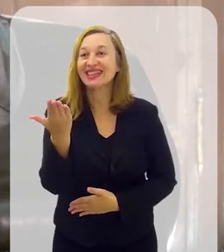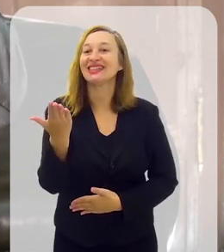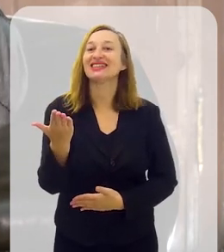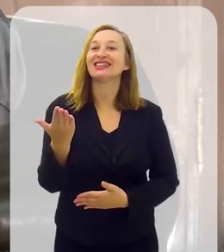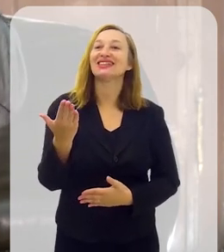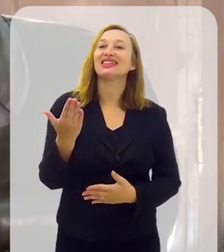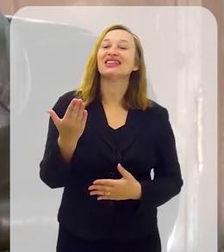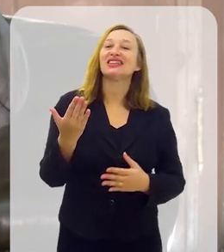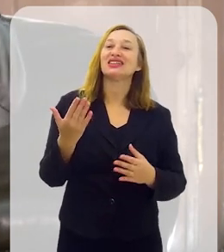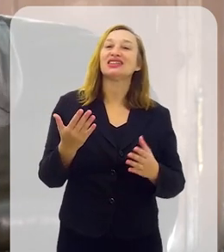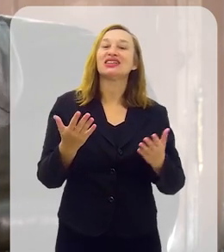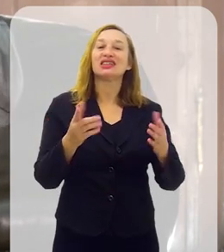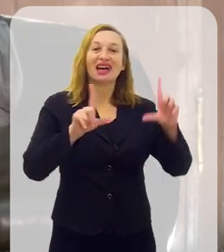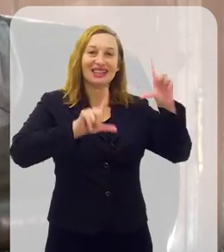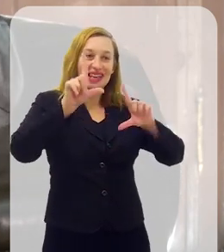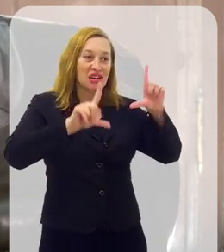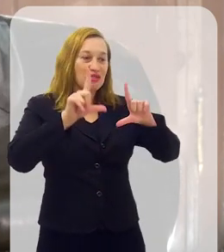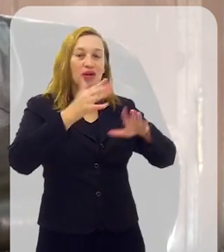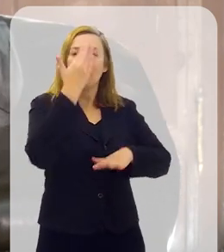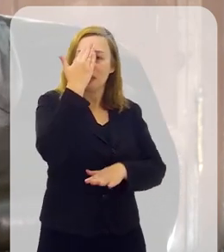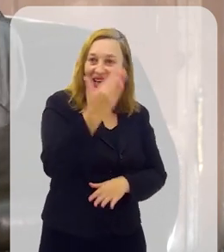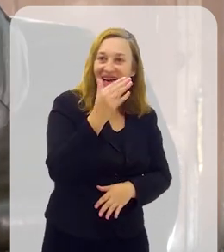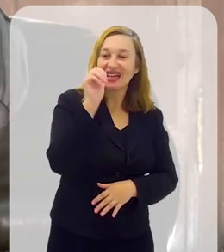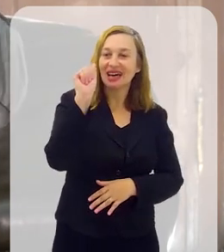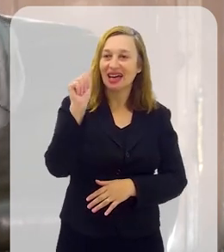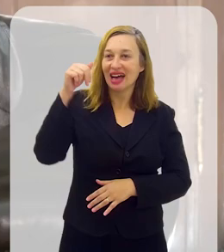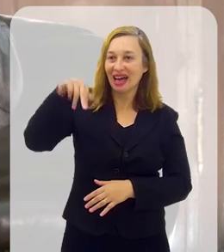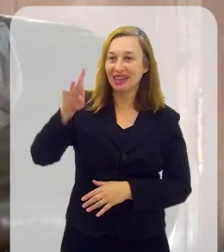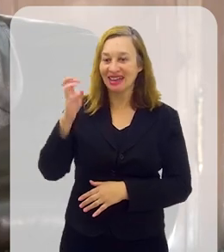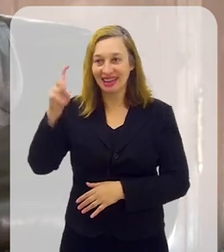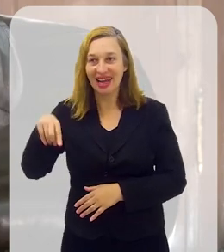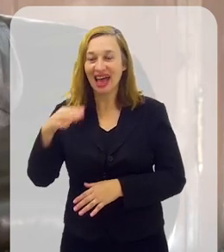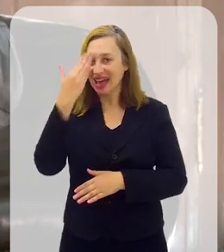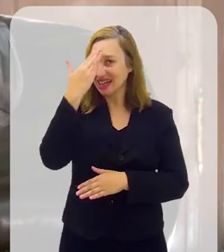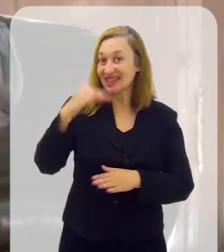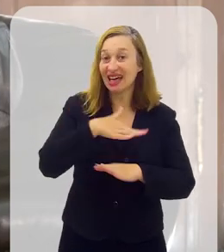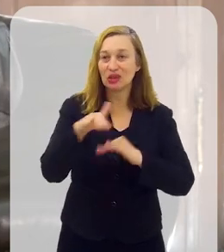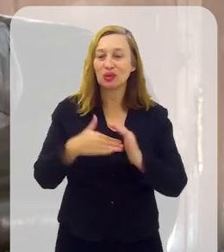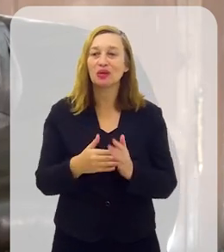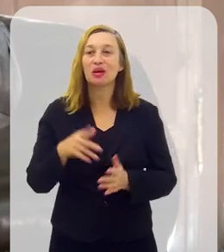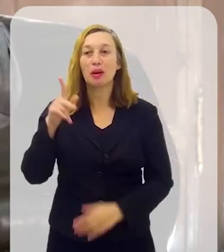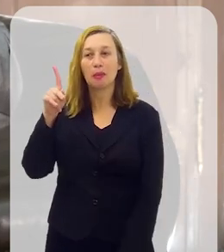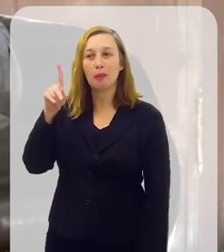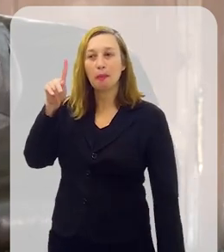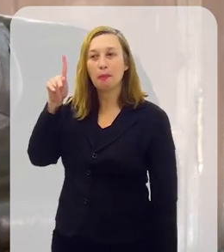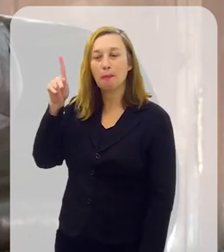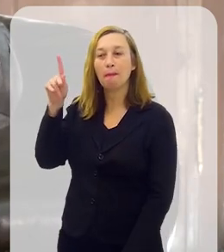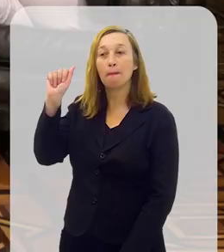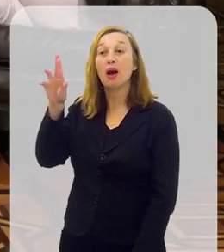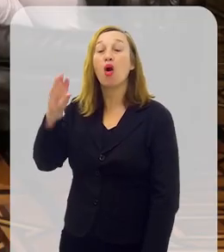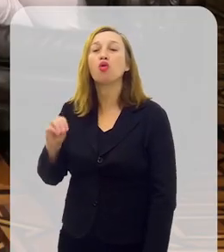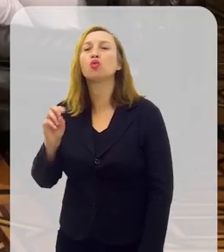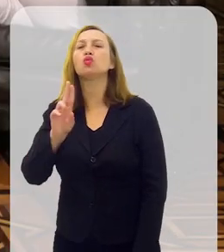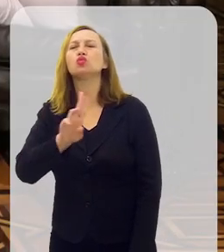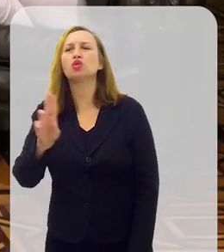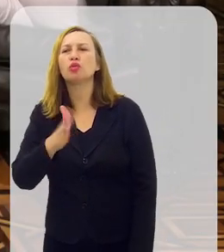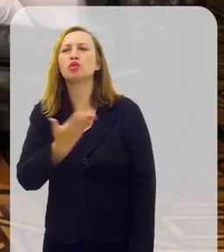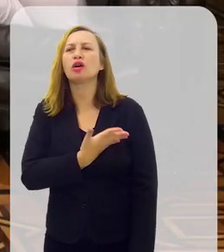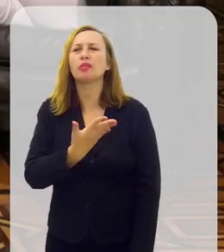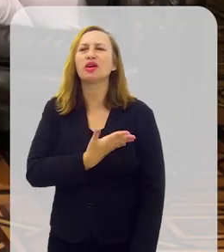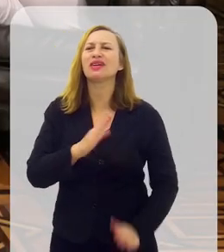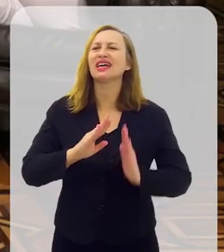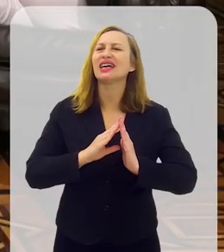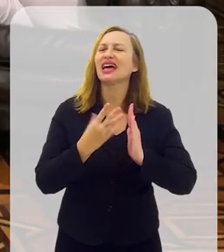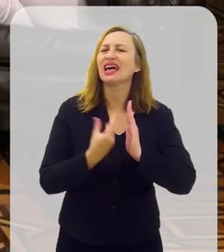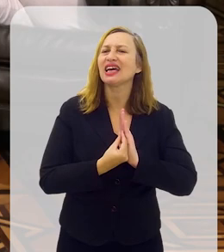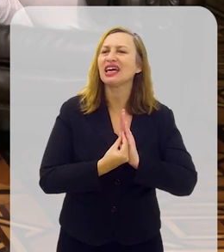obrigado a todos vocês a produção pessoal muito gente boa ao André quero agradecer a todo mundo Muito obrigado Paulo como é que era o nome daquele nosso amigo